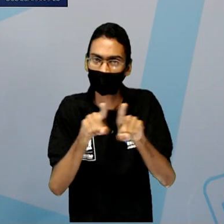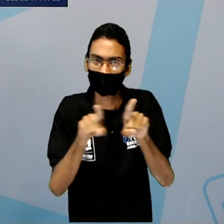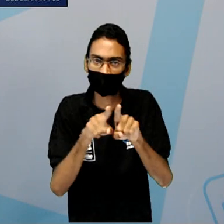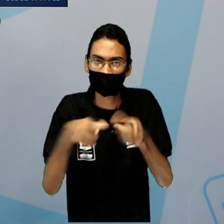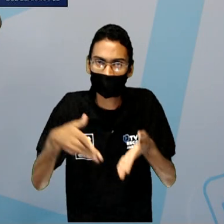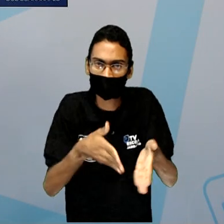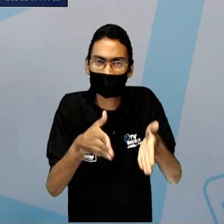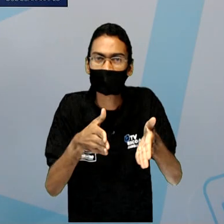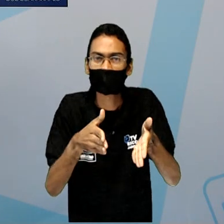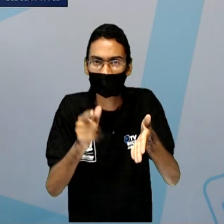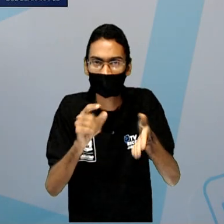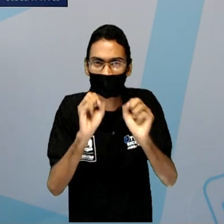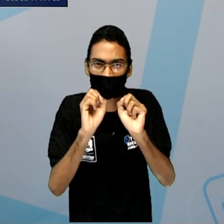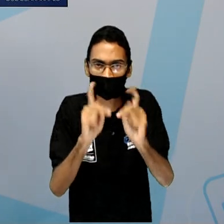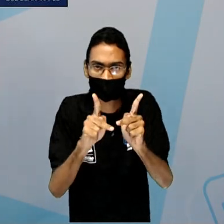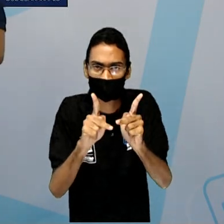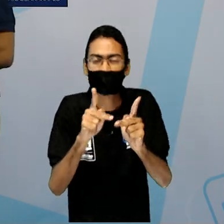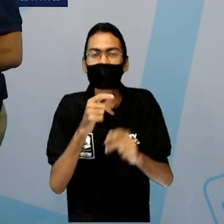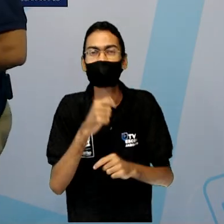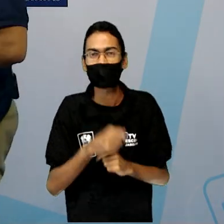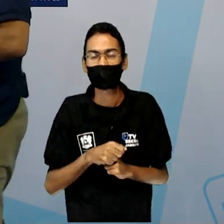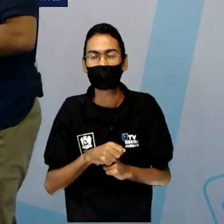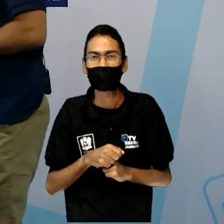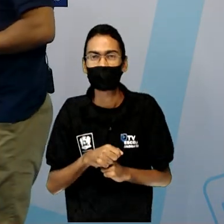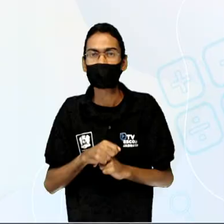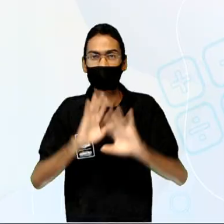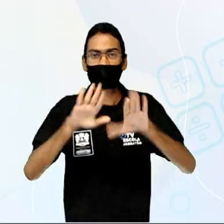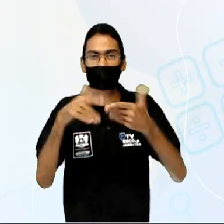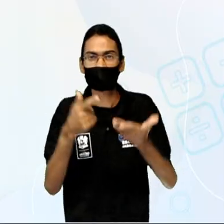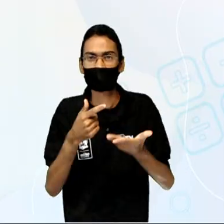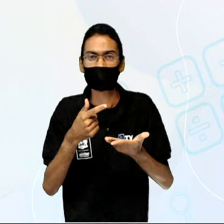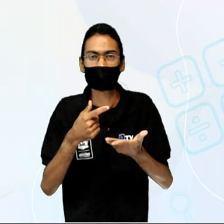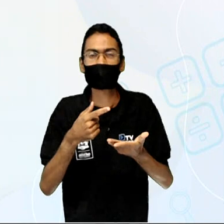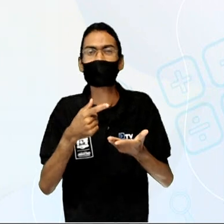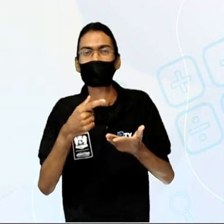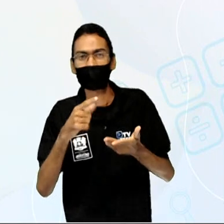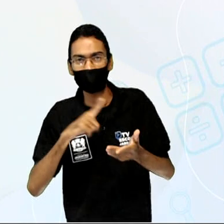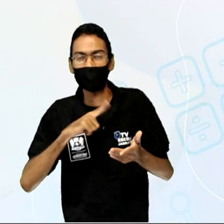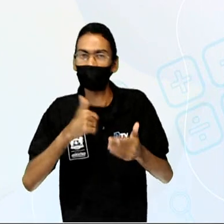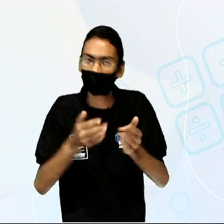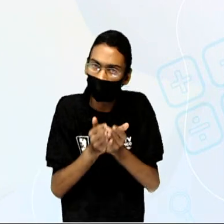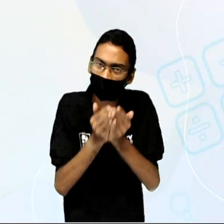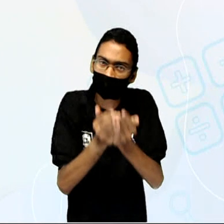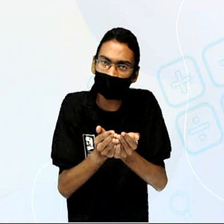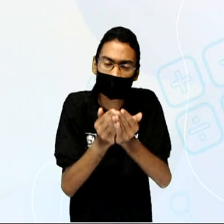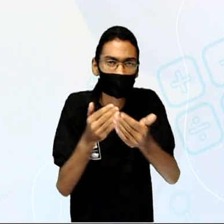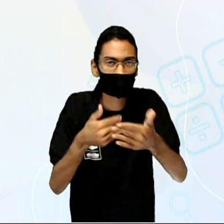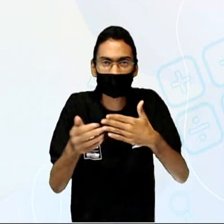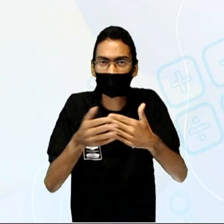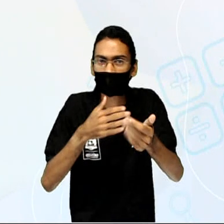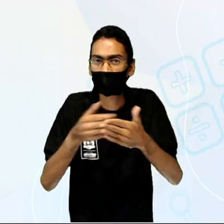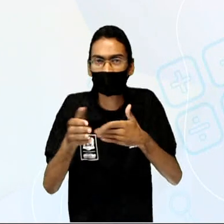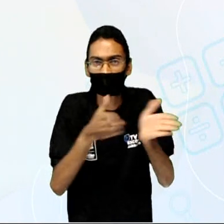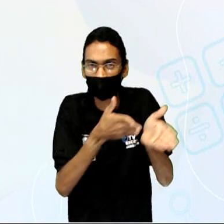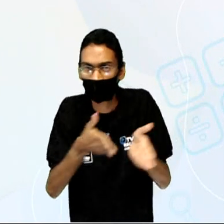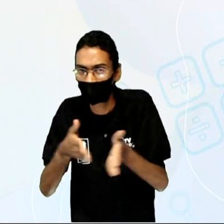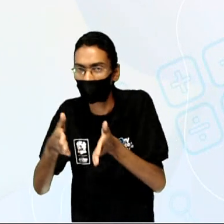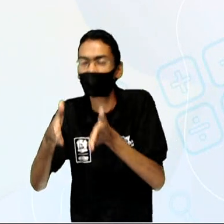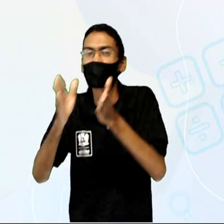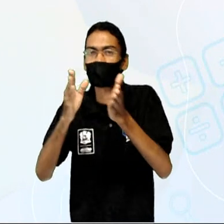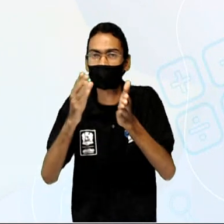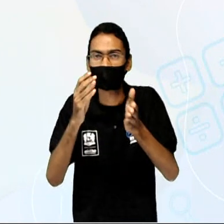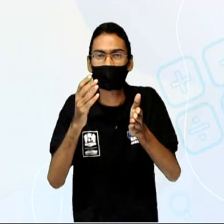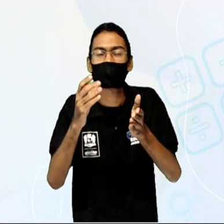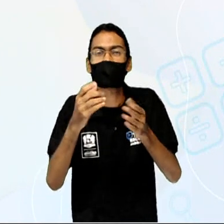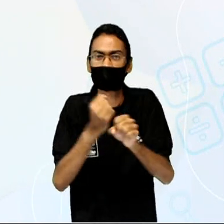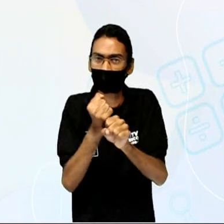rio. Ok? Destaque para a gente. Então, a gente tem que ele é navegável em qualquer época do ano. Isso destacando a questão